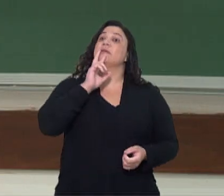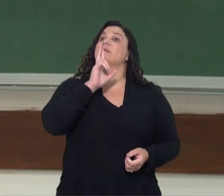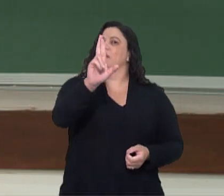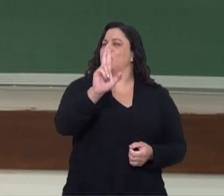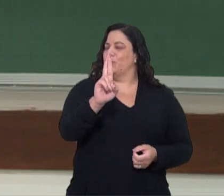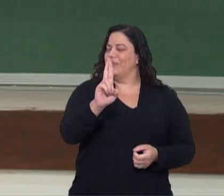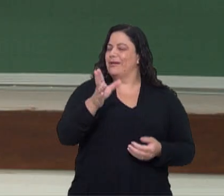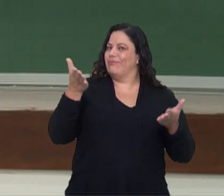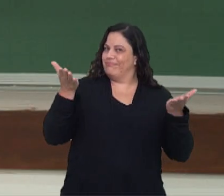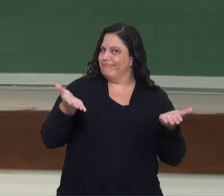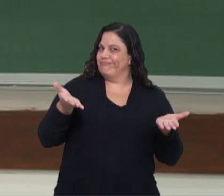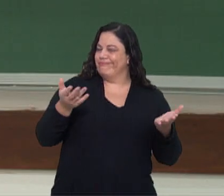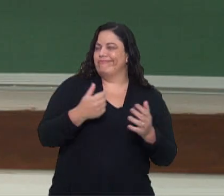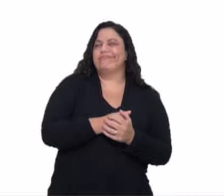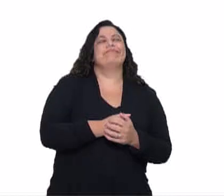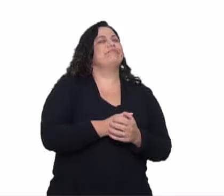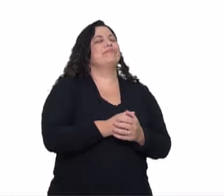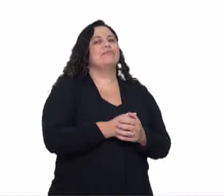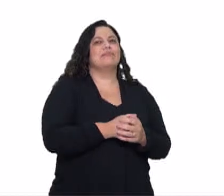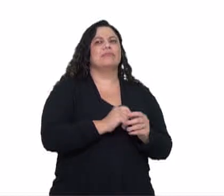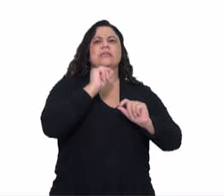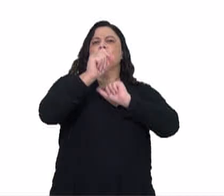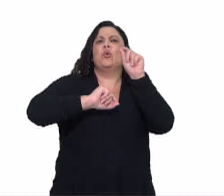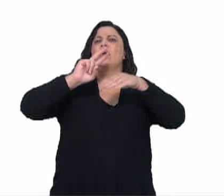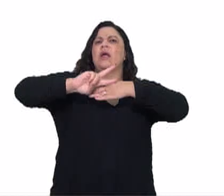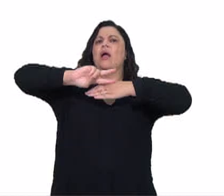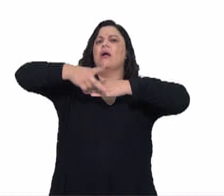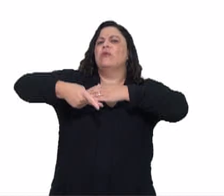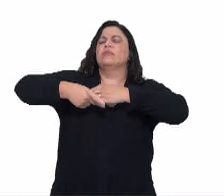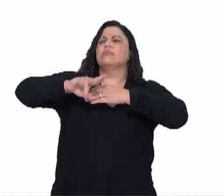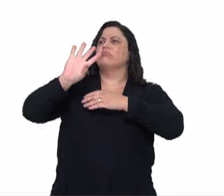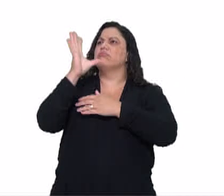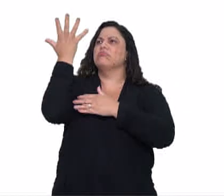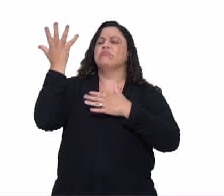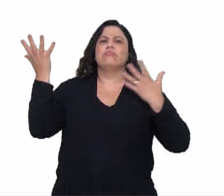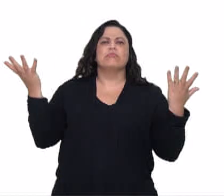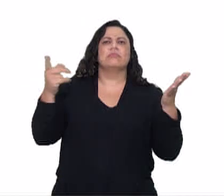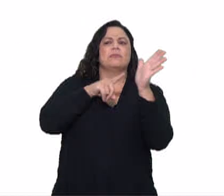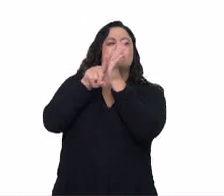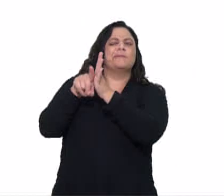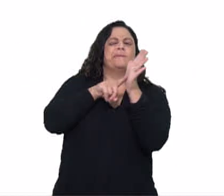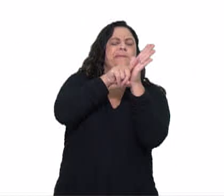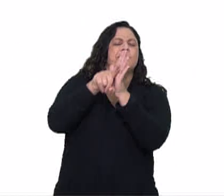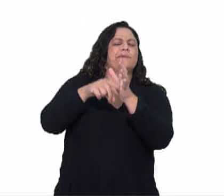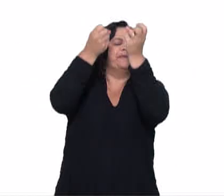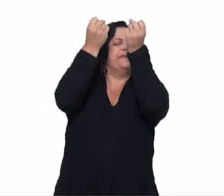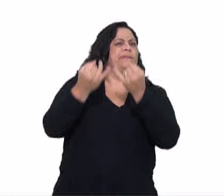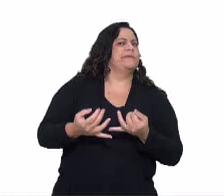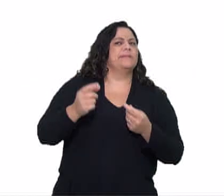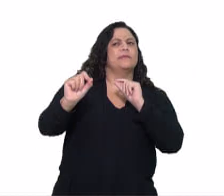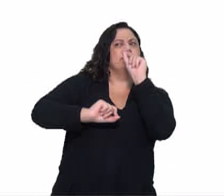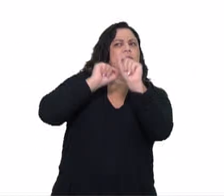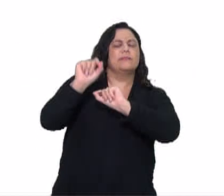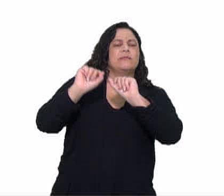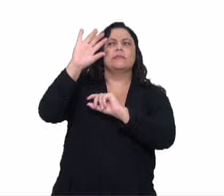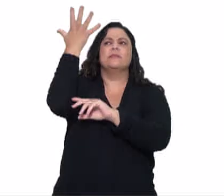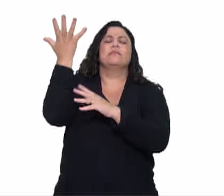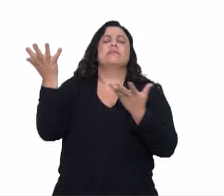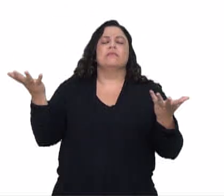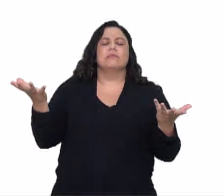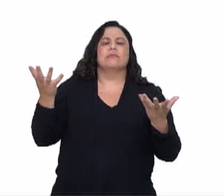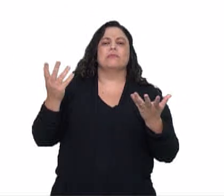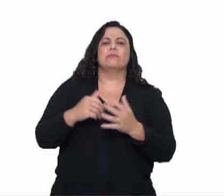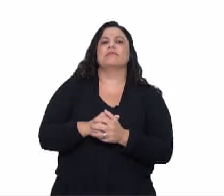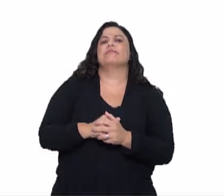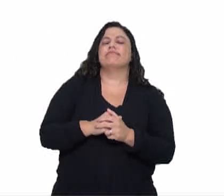Responderam? Então, qual que é a consequência desse fato de acordo com os cientistas? E o que provocou tal acontecimento?